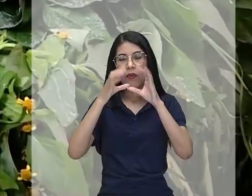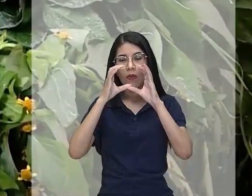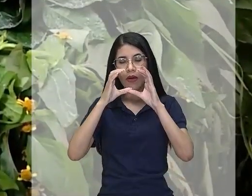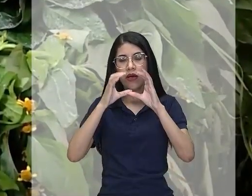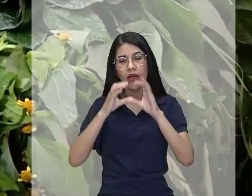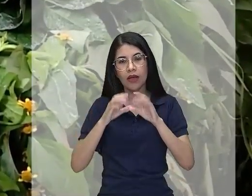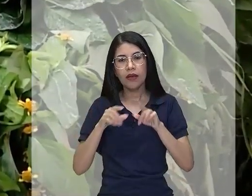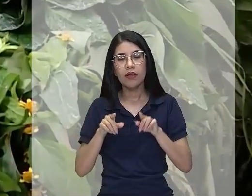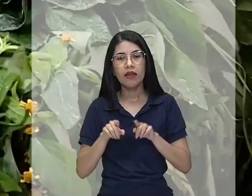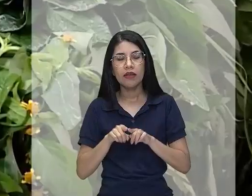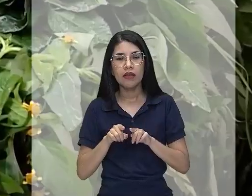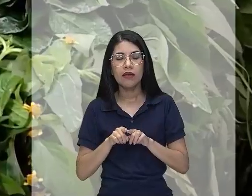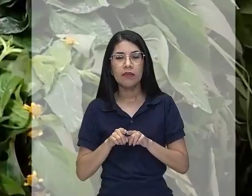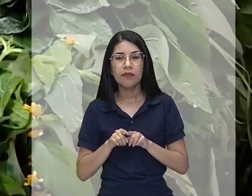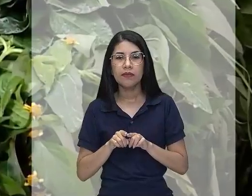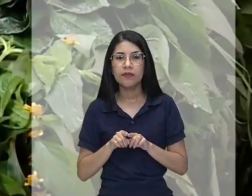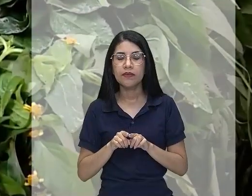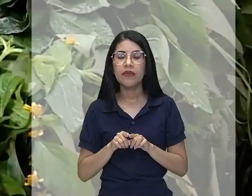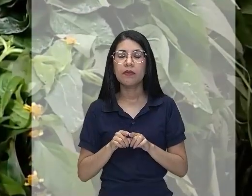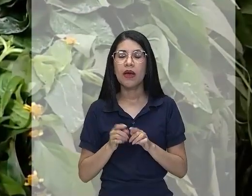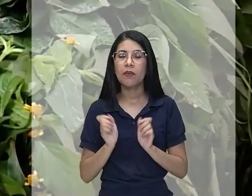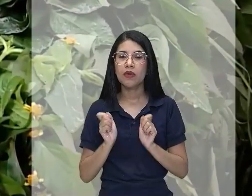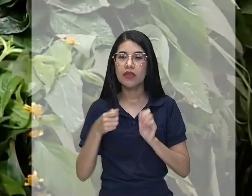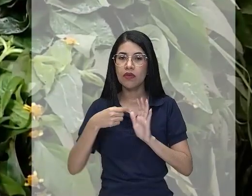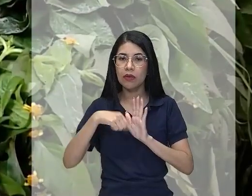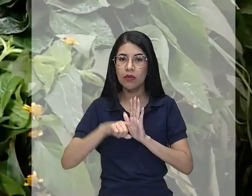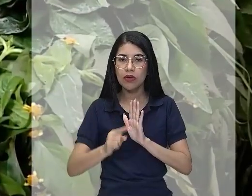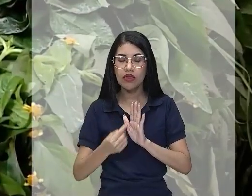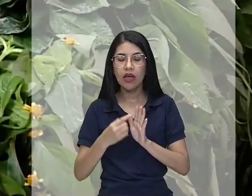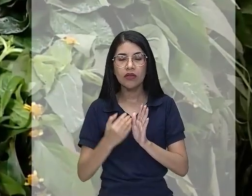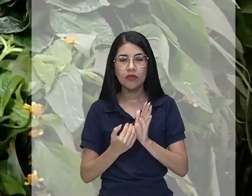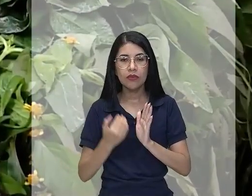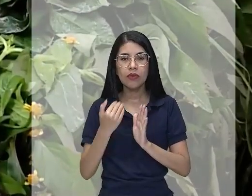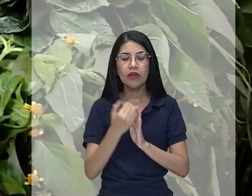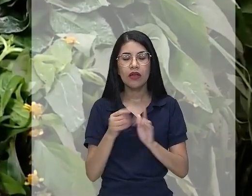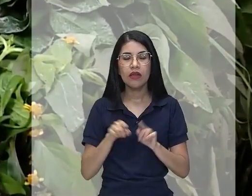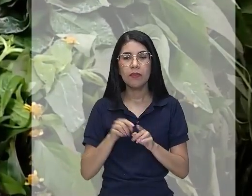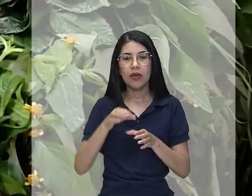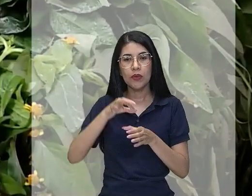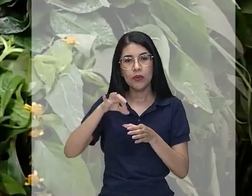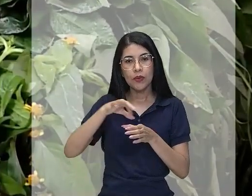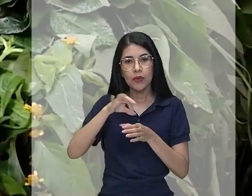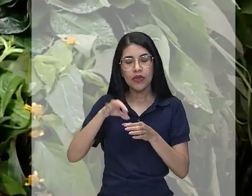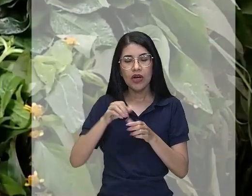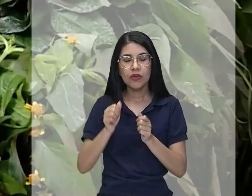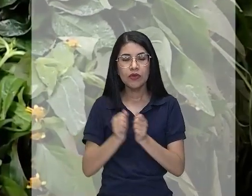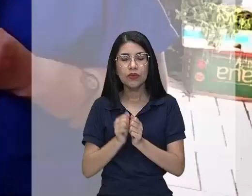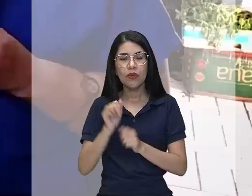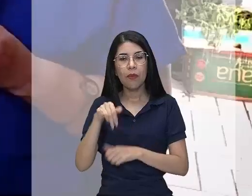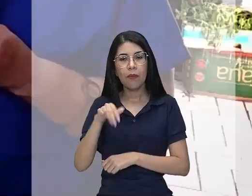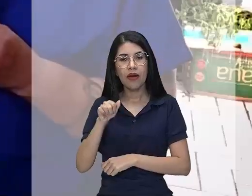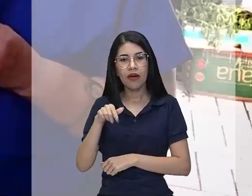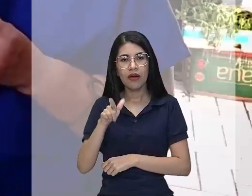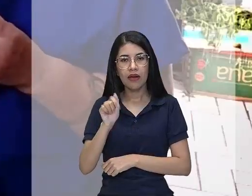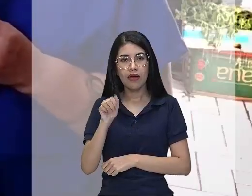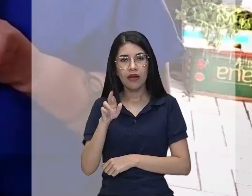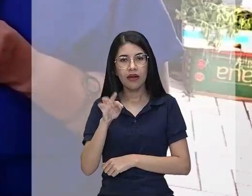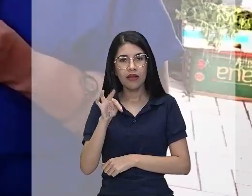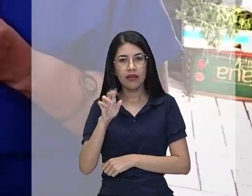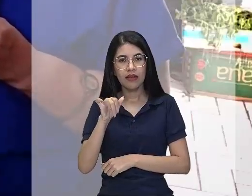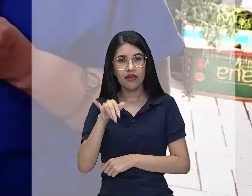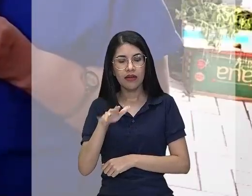é? Serve para aumentar a imunidade. Né? Fazendo o chá dele com o quê? Com mangarataia, alho, limão,